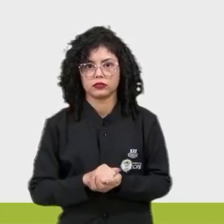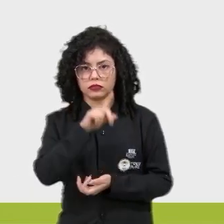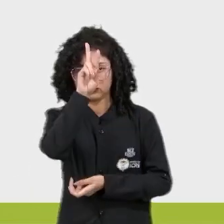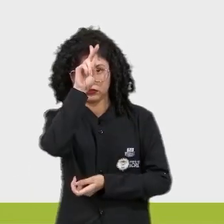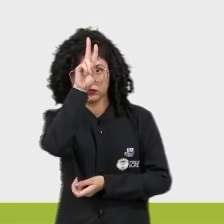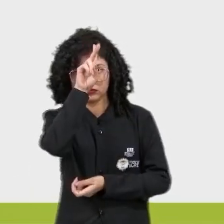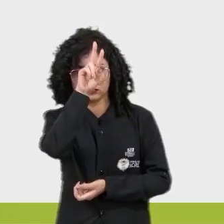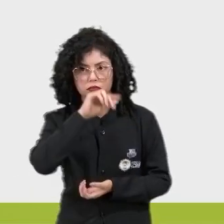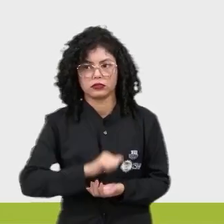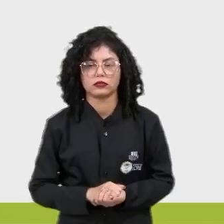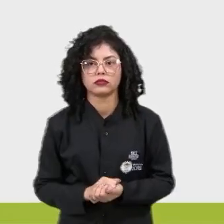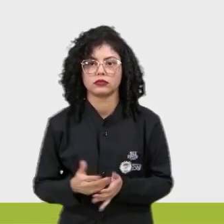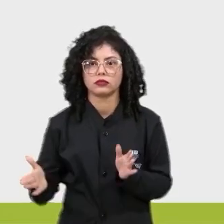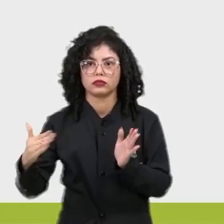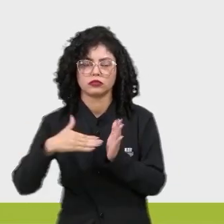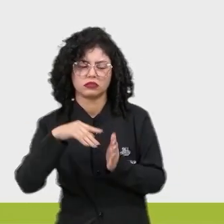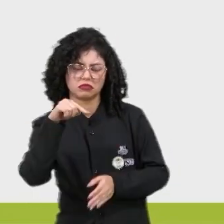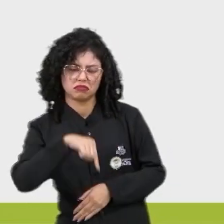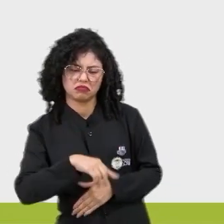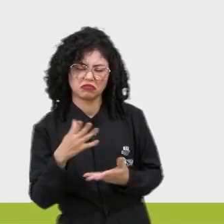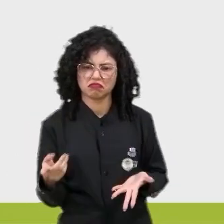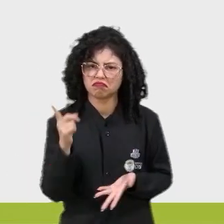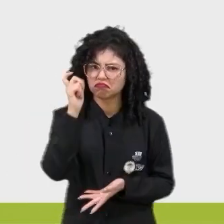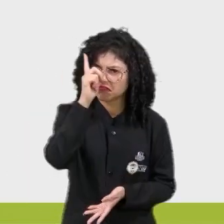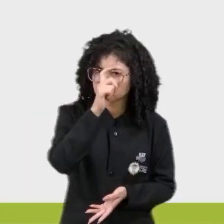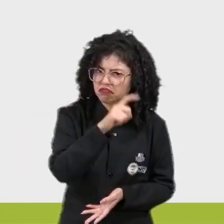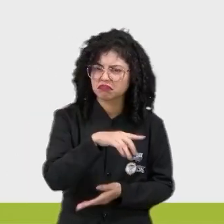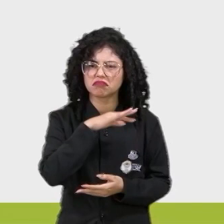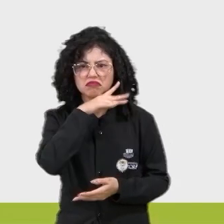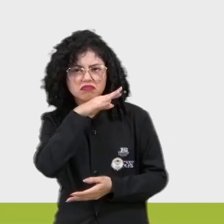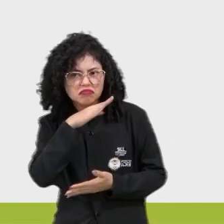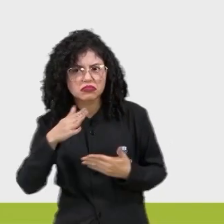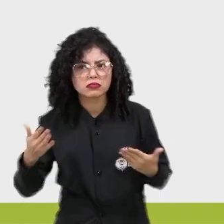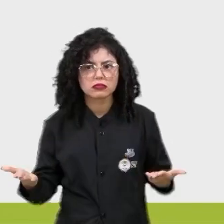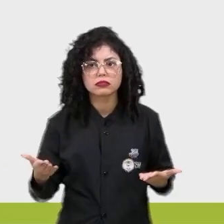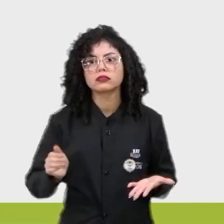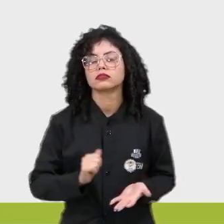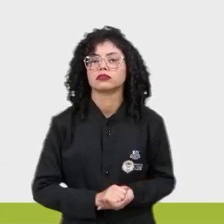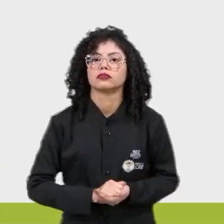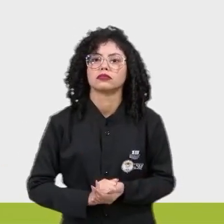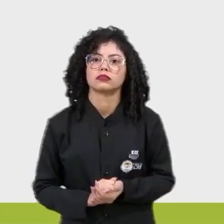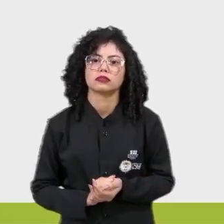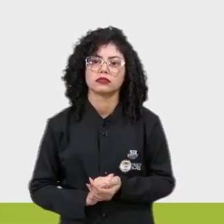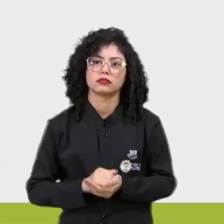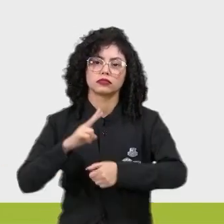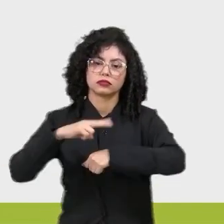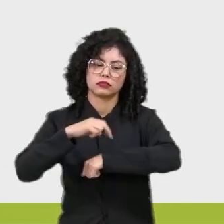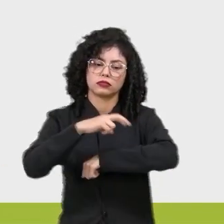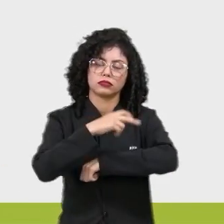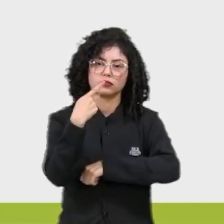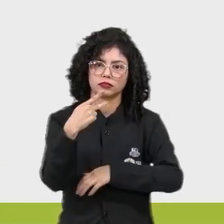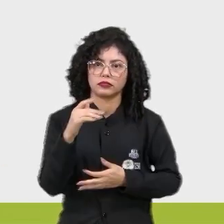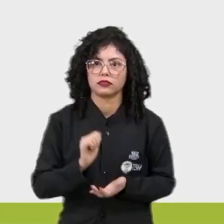baratinha. Até que não é de todo ruim aqui. O gafanhoto fala.